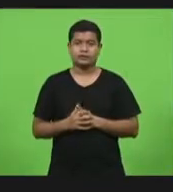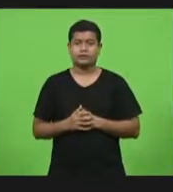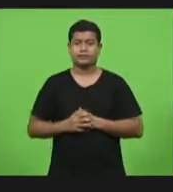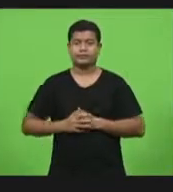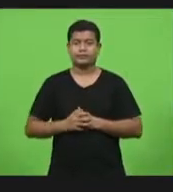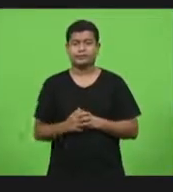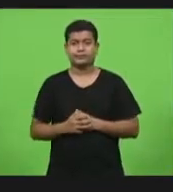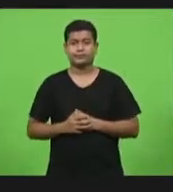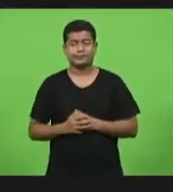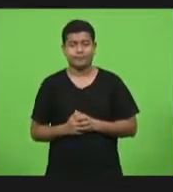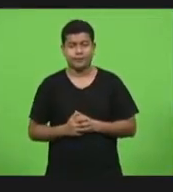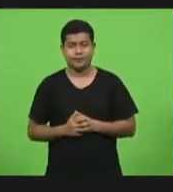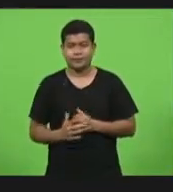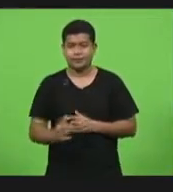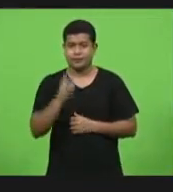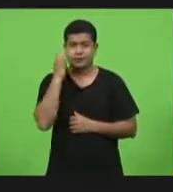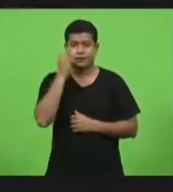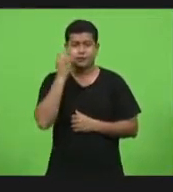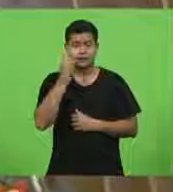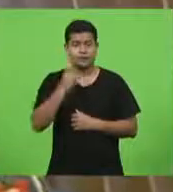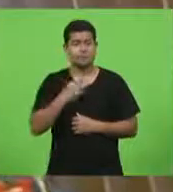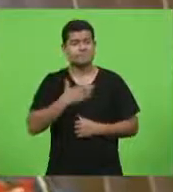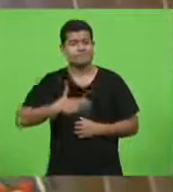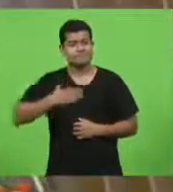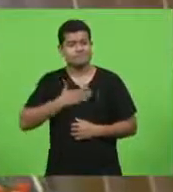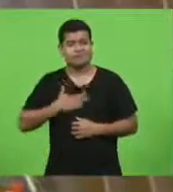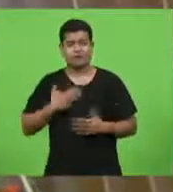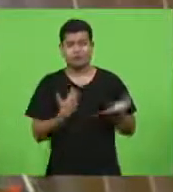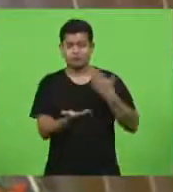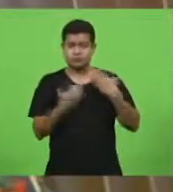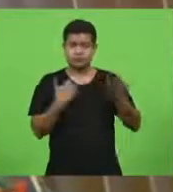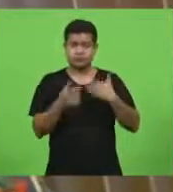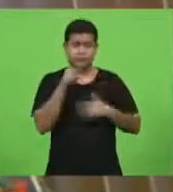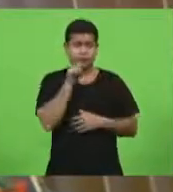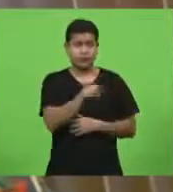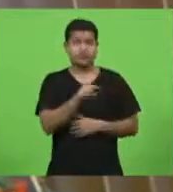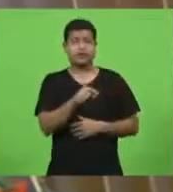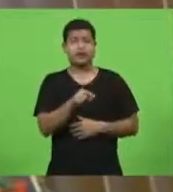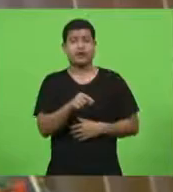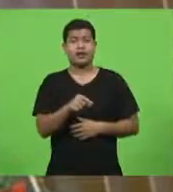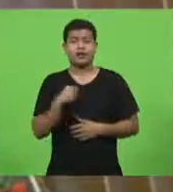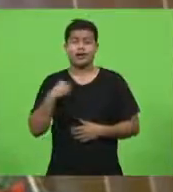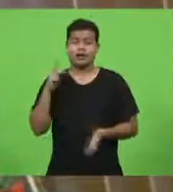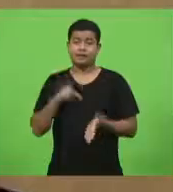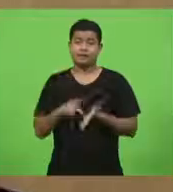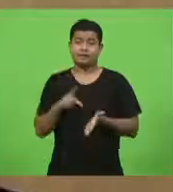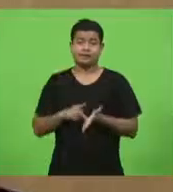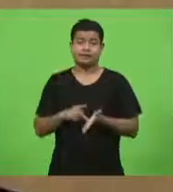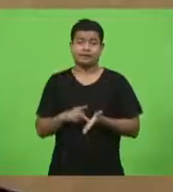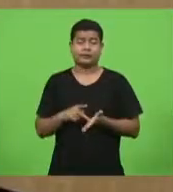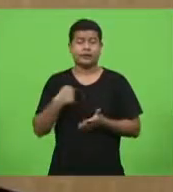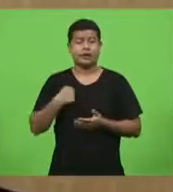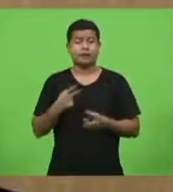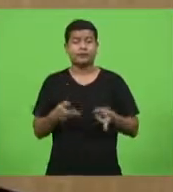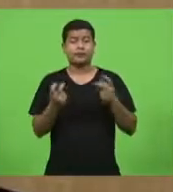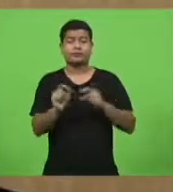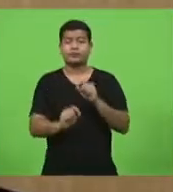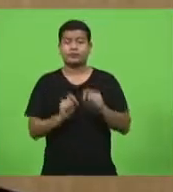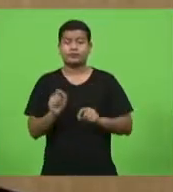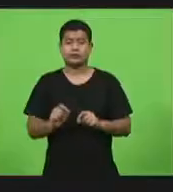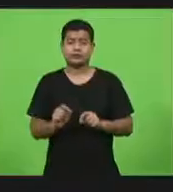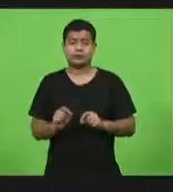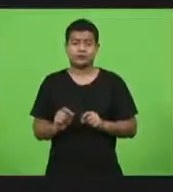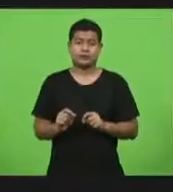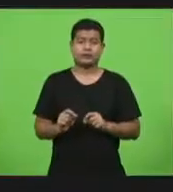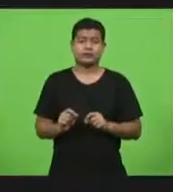Deputado, é um prazer falar com o senhor, né? Na verdade, né, o que eu vejo, eu falo por mim, tenho certeza que